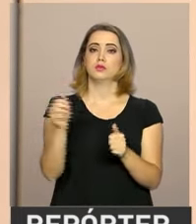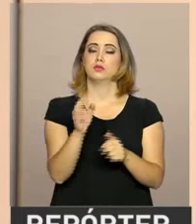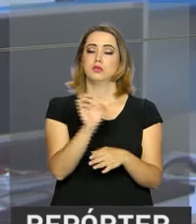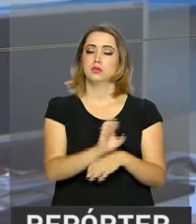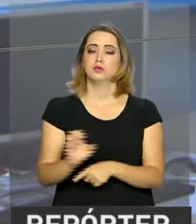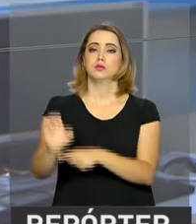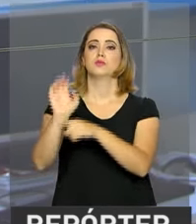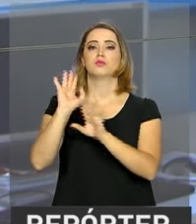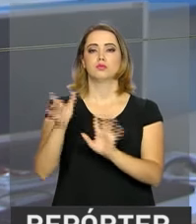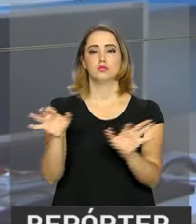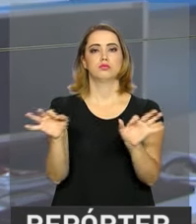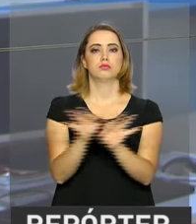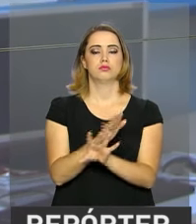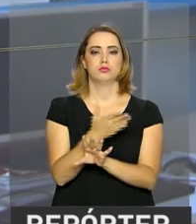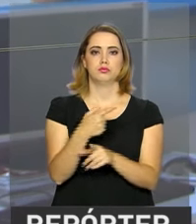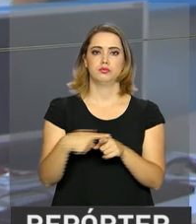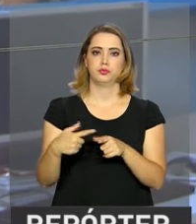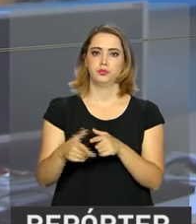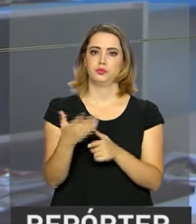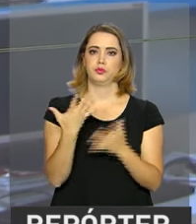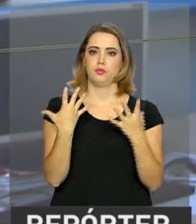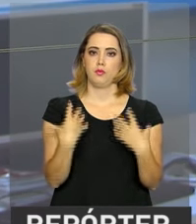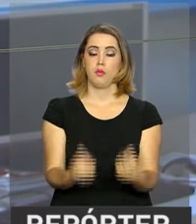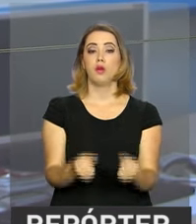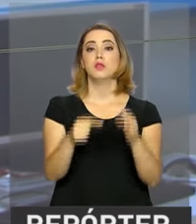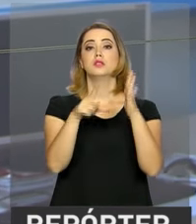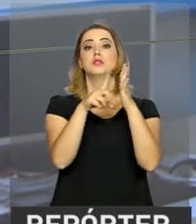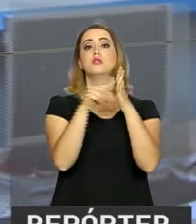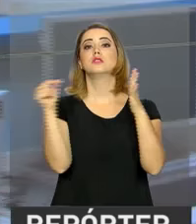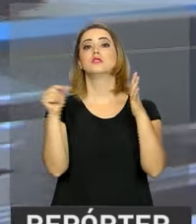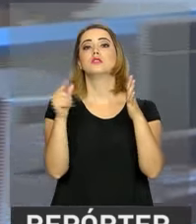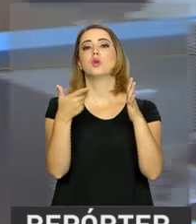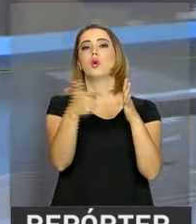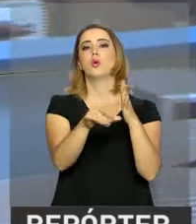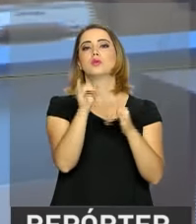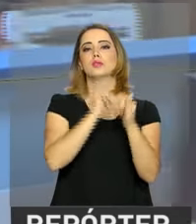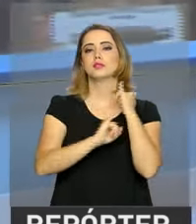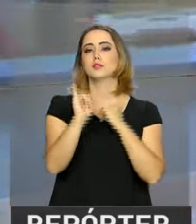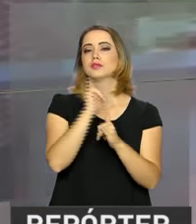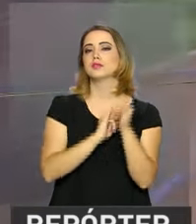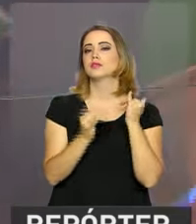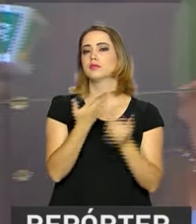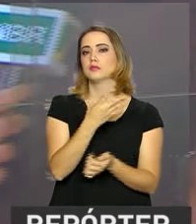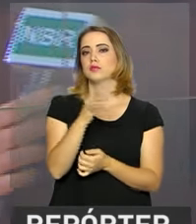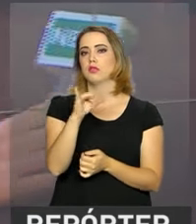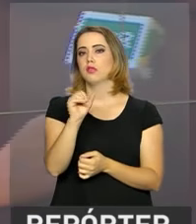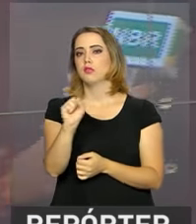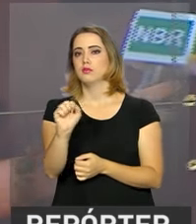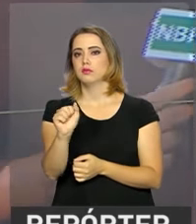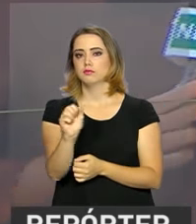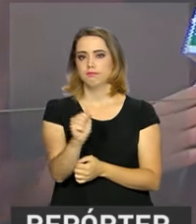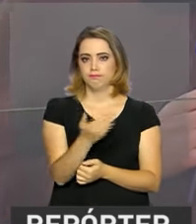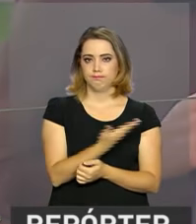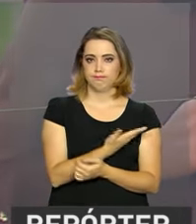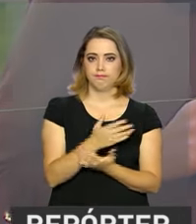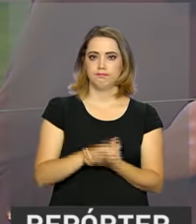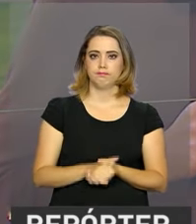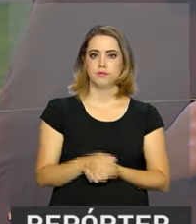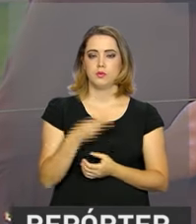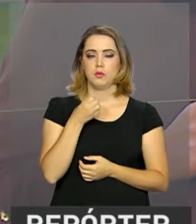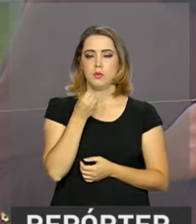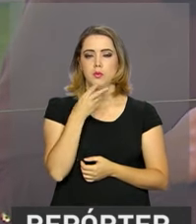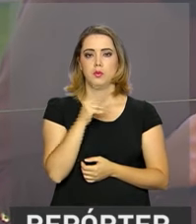solucionar. E nós vamos agora ao Palácio do Planalto saber outras informações com a repórter Thaísa Dias. Oi, Thaísa, bom dia para